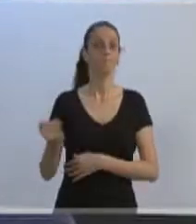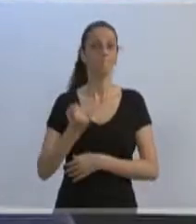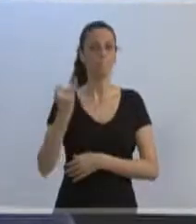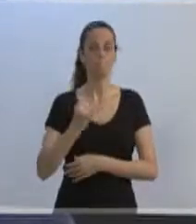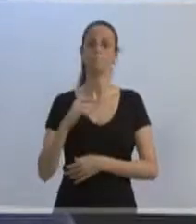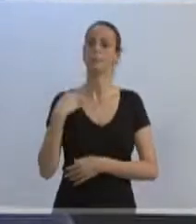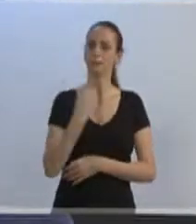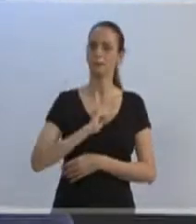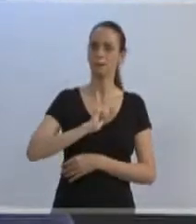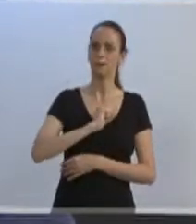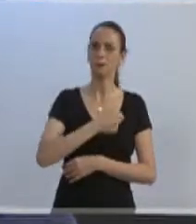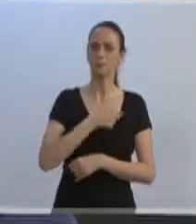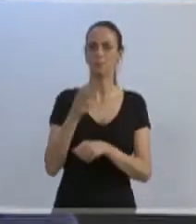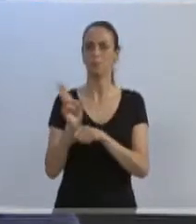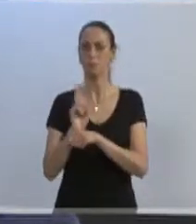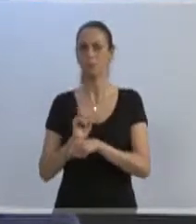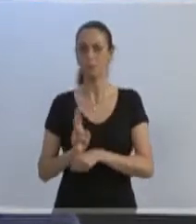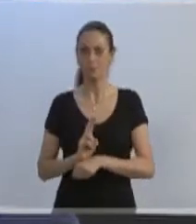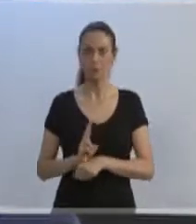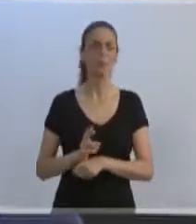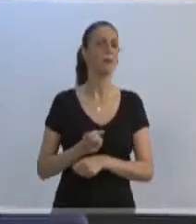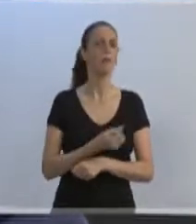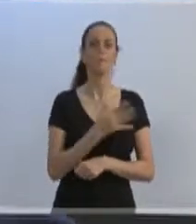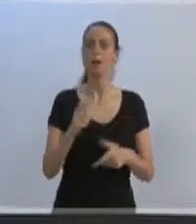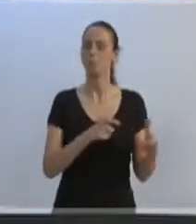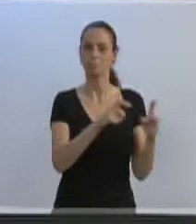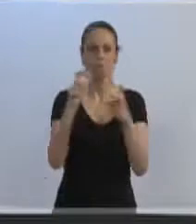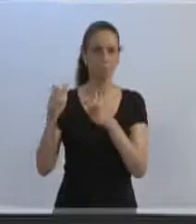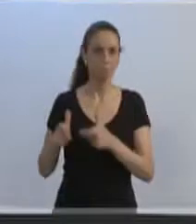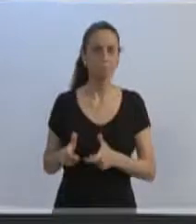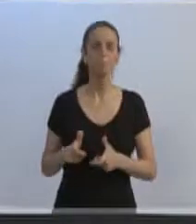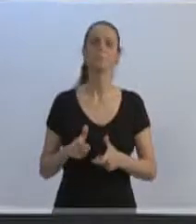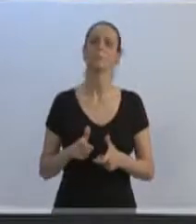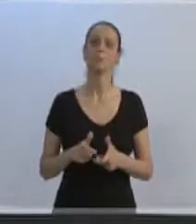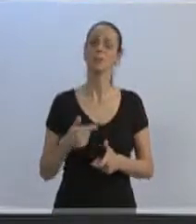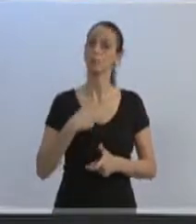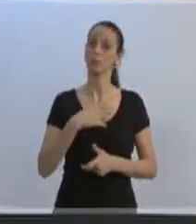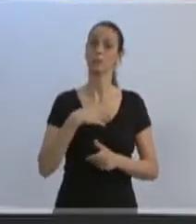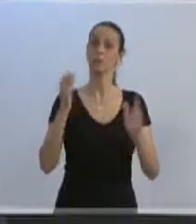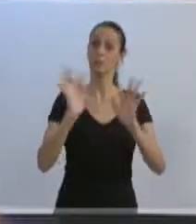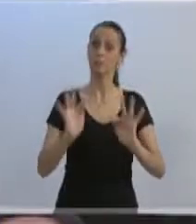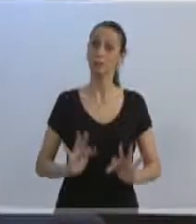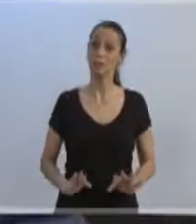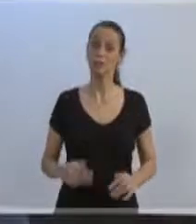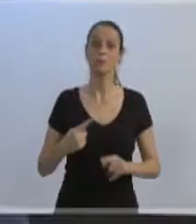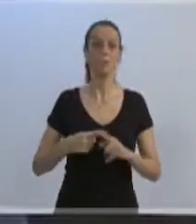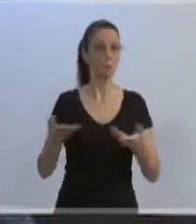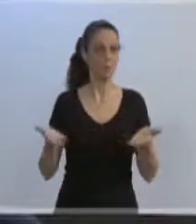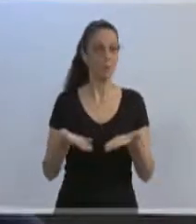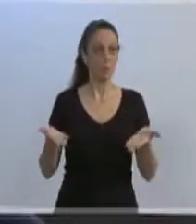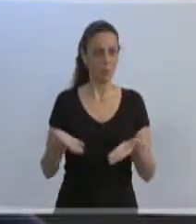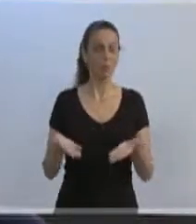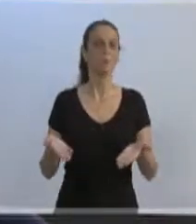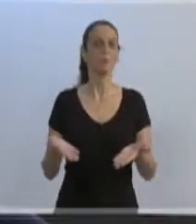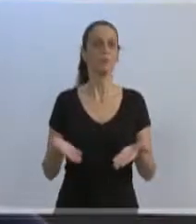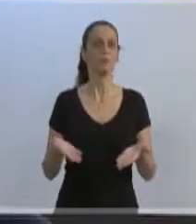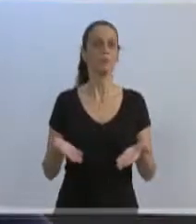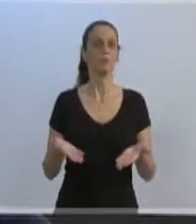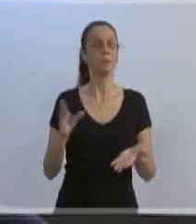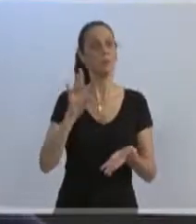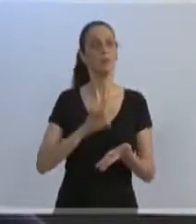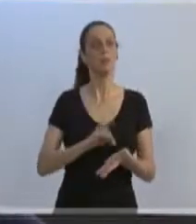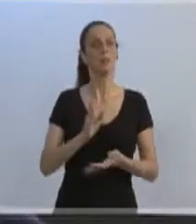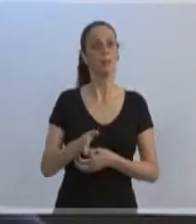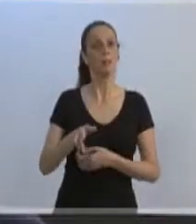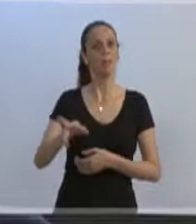fiscalização acompanhamento do vereador em diversas situações e e aí fico feliz é que hoje o senhor nos traz